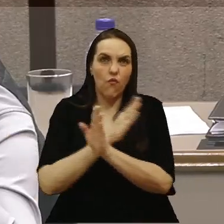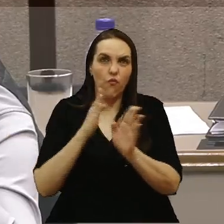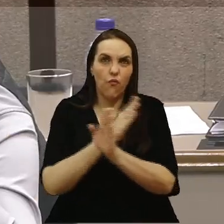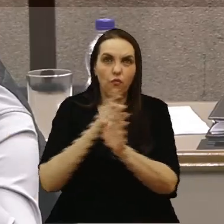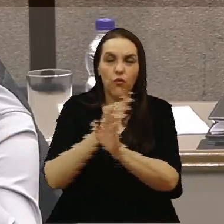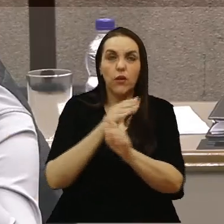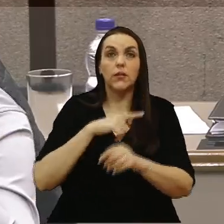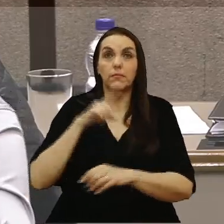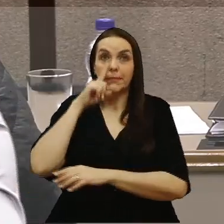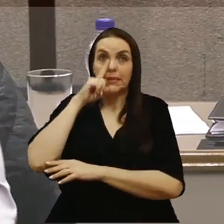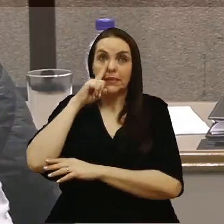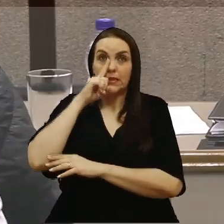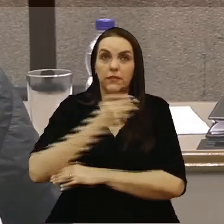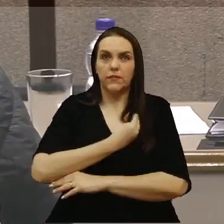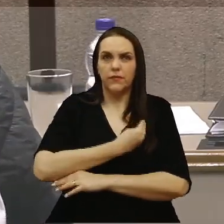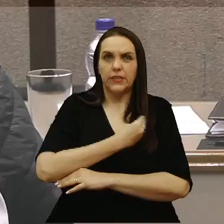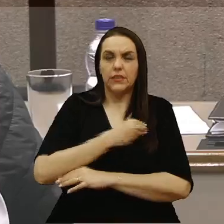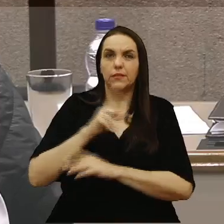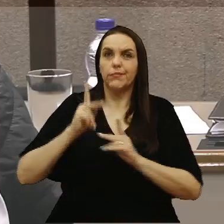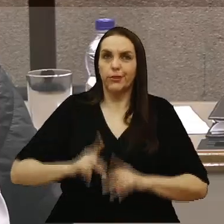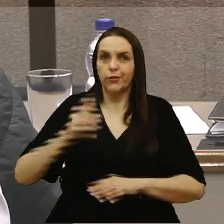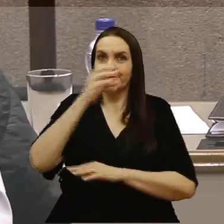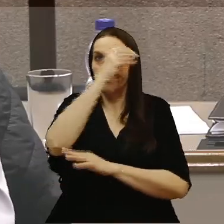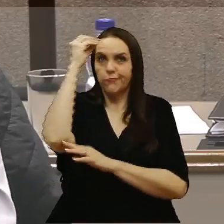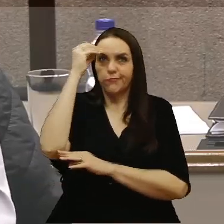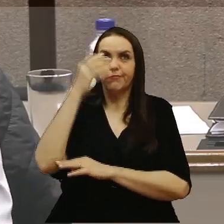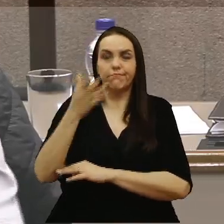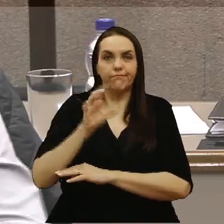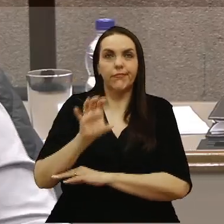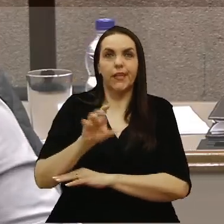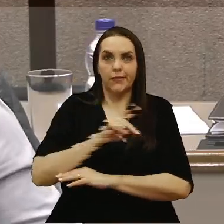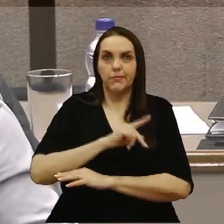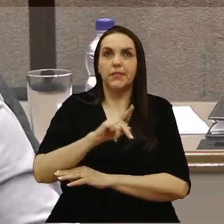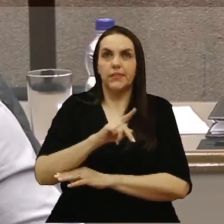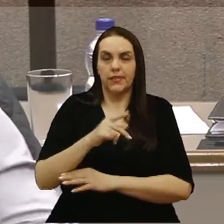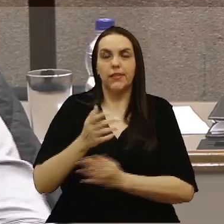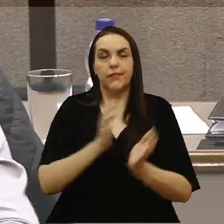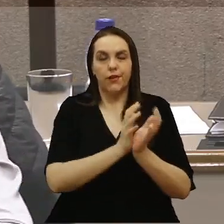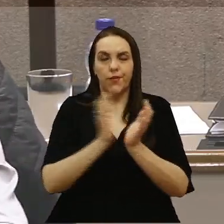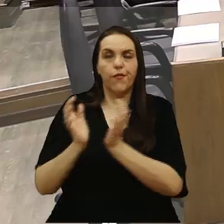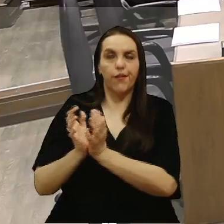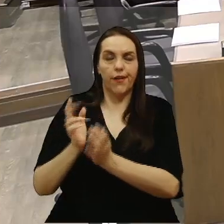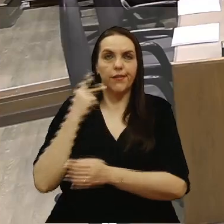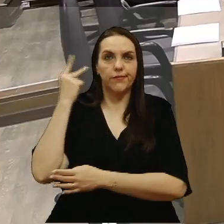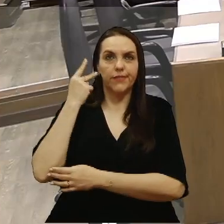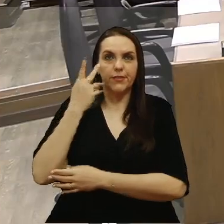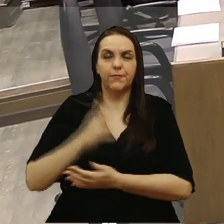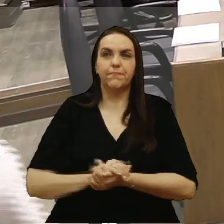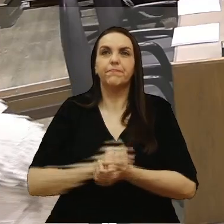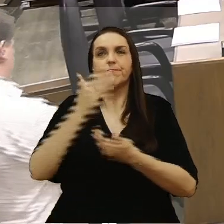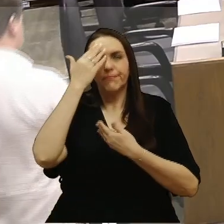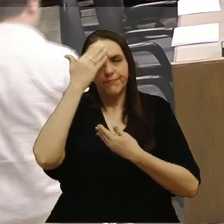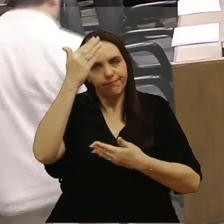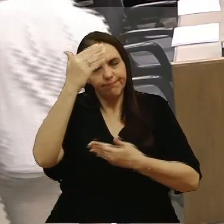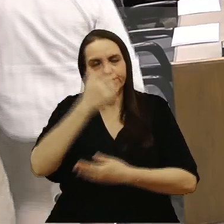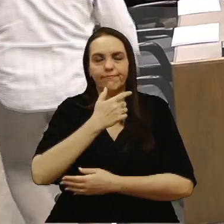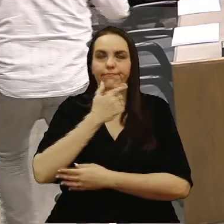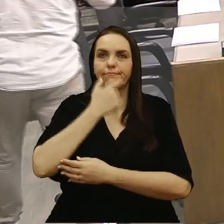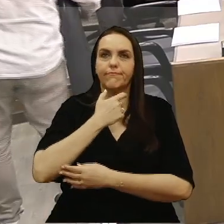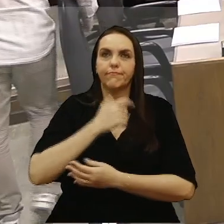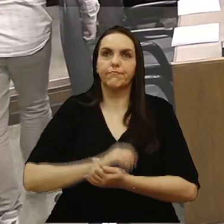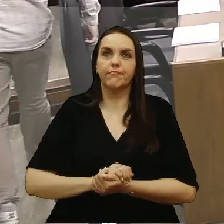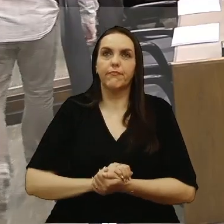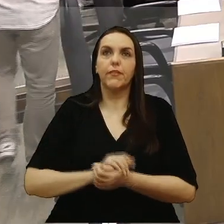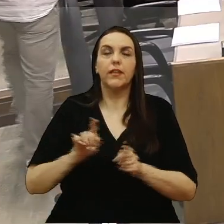colocar a vida de pessoas inocentes. Era isso, senhor presidente e nobres colegas vereadores. Obrigado, vereador Cristiano.